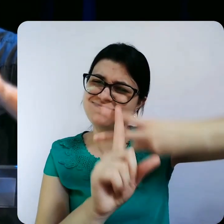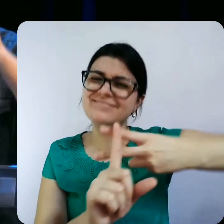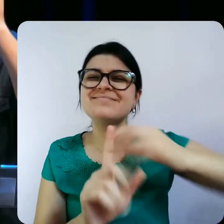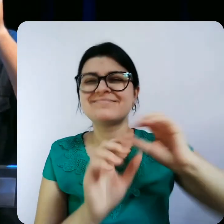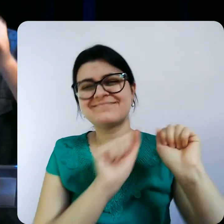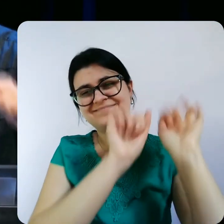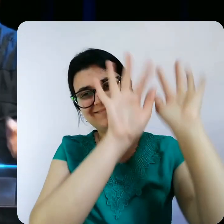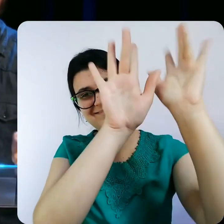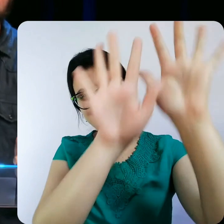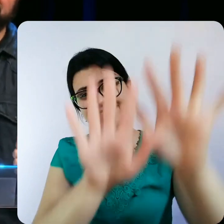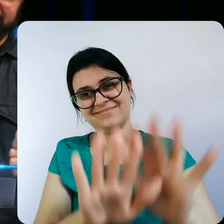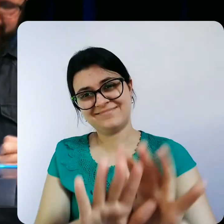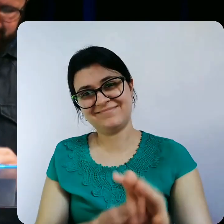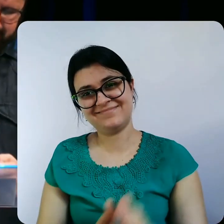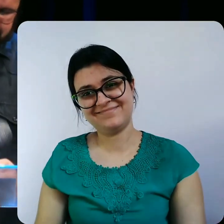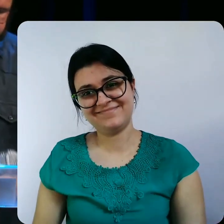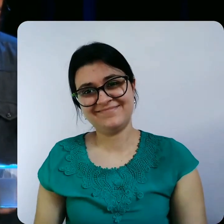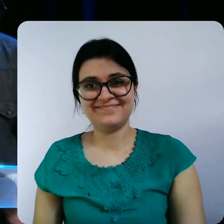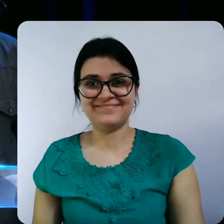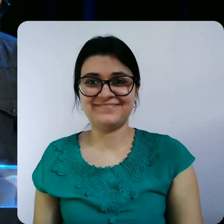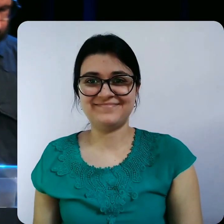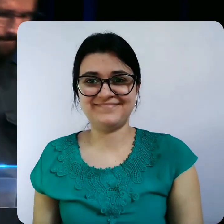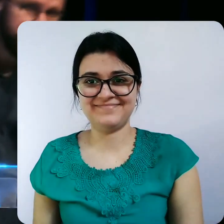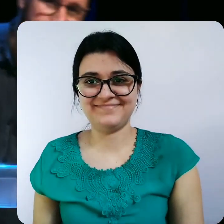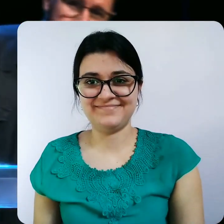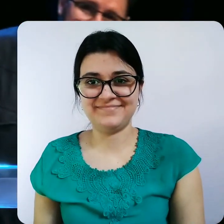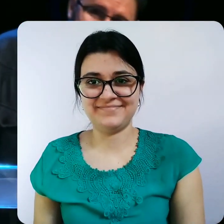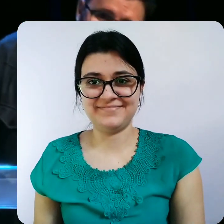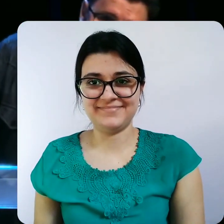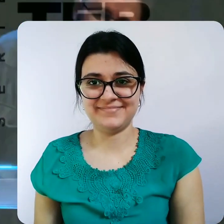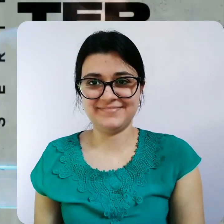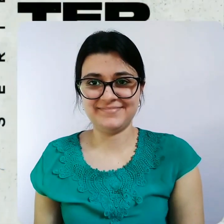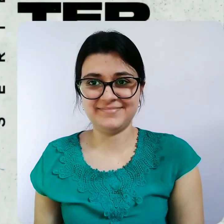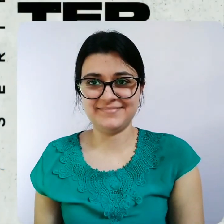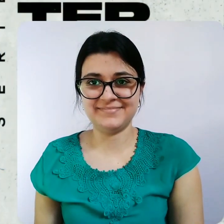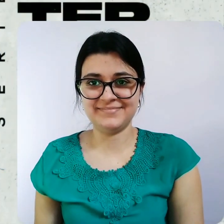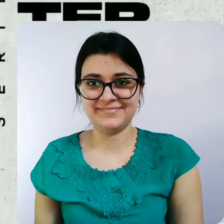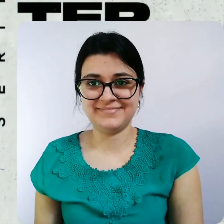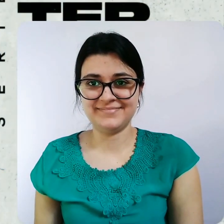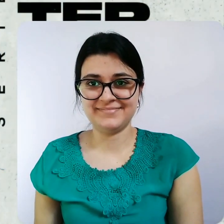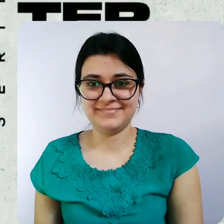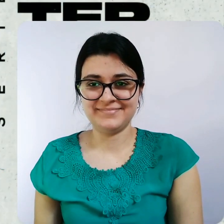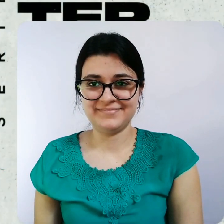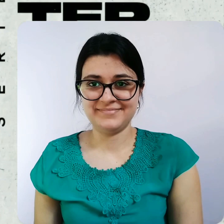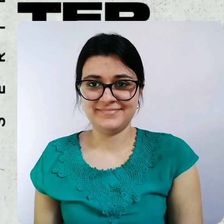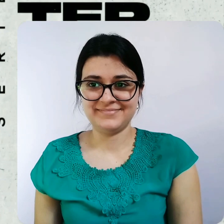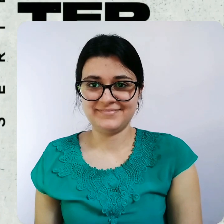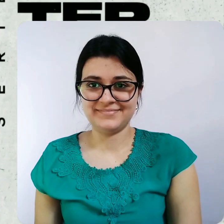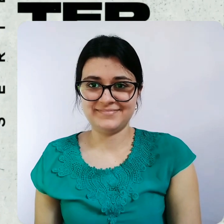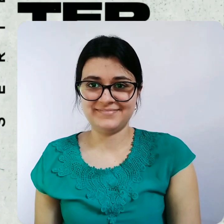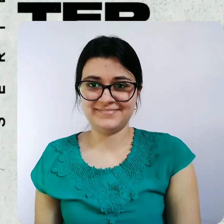mais coisa. Que Deus abençoe você. Uou, meu irmão.